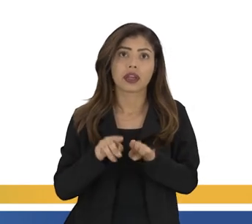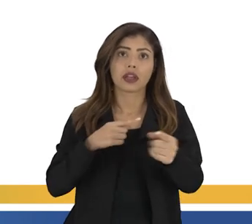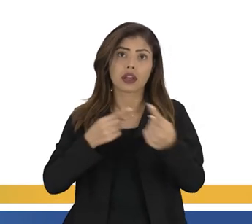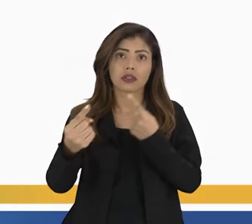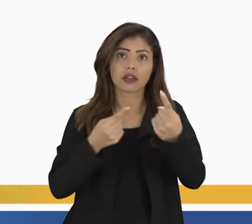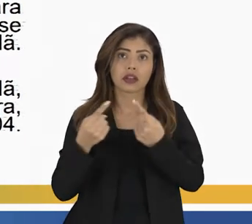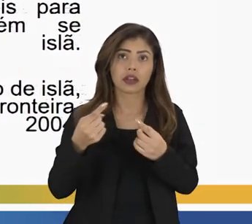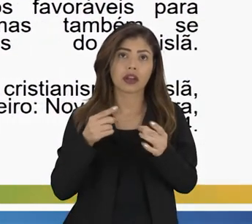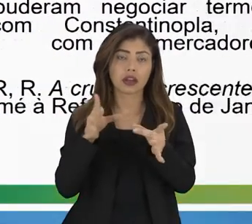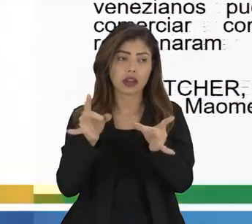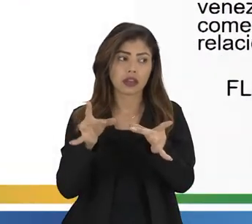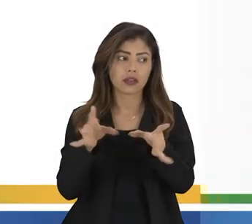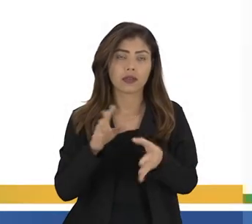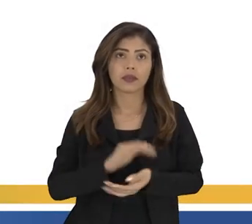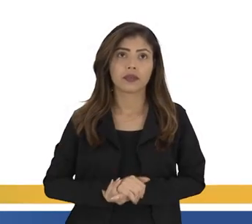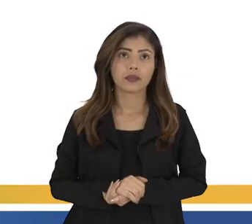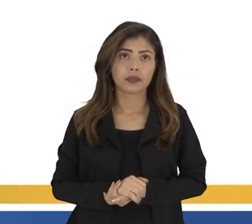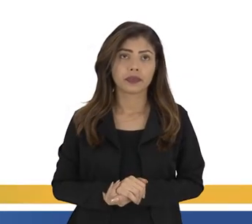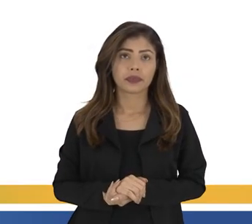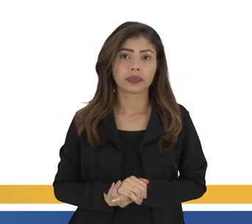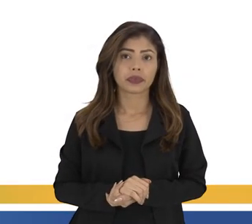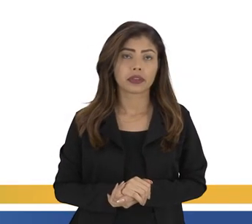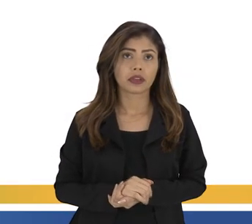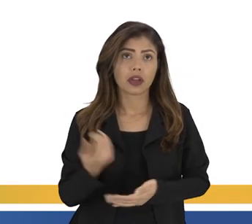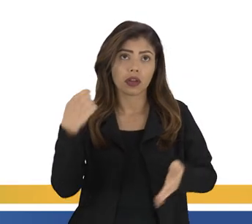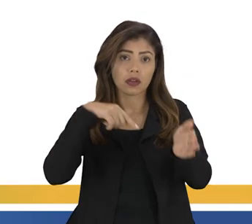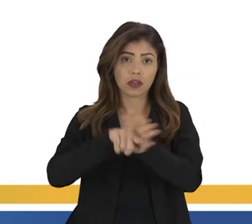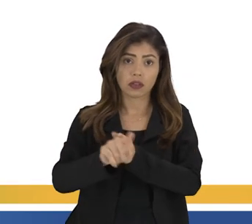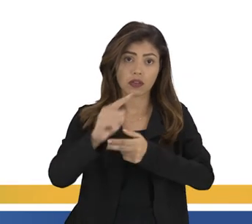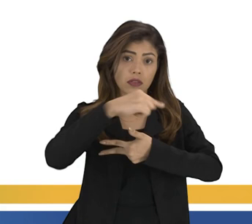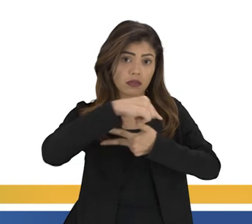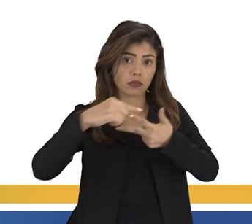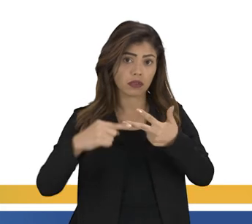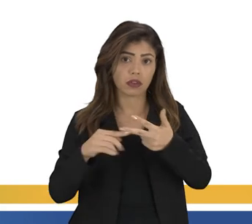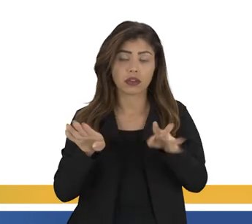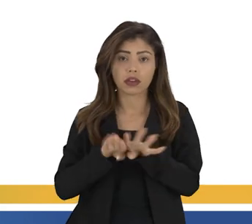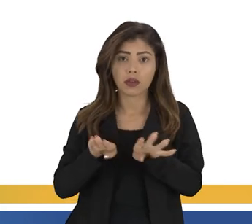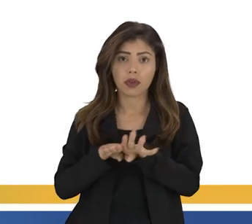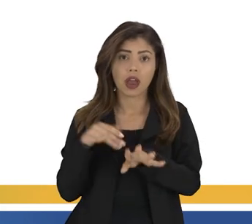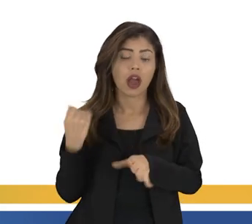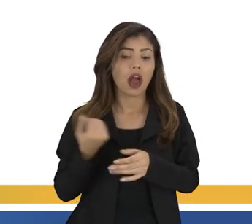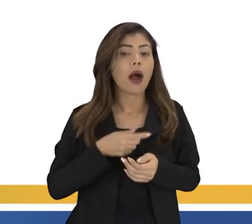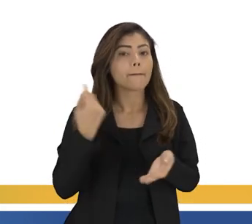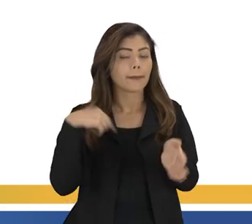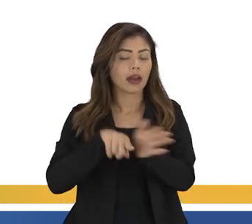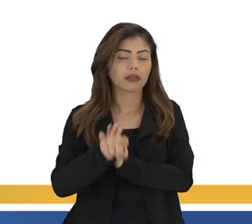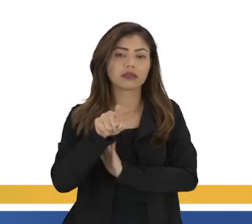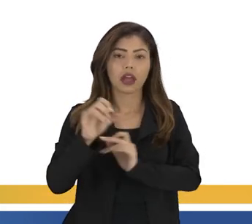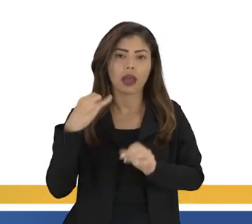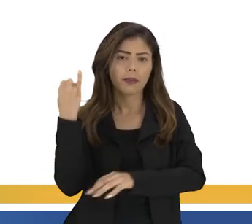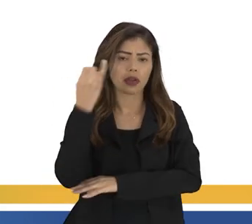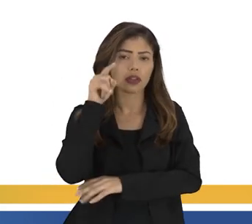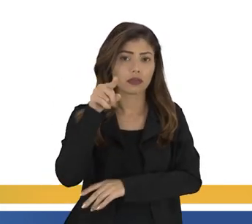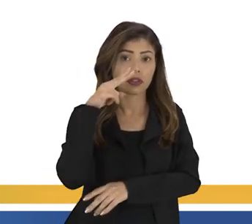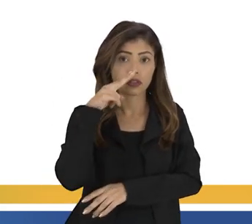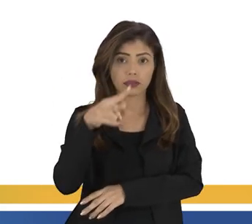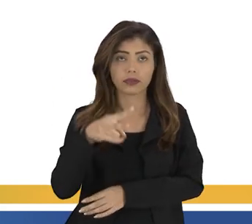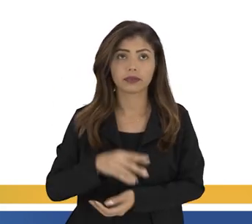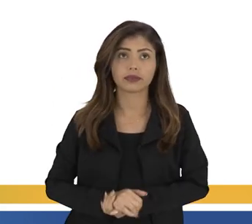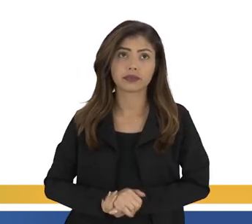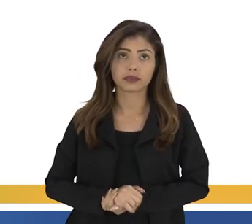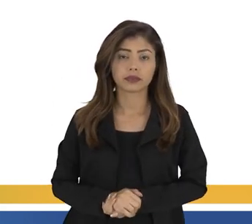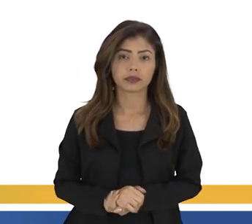do islã bom então essa é uma questão do enem e vamos anunciado que é importantíssimo vocês prestarem atenção